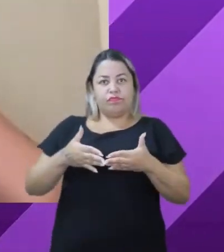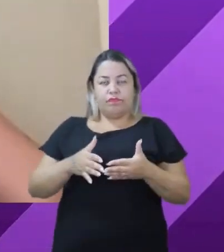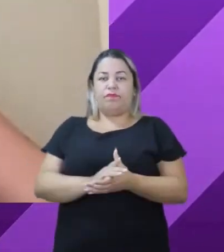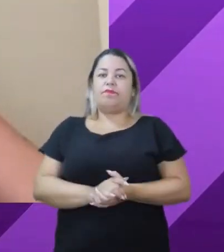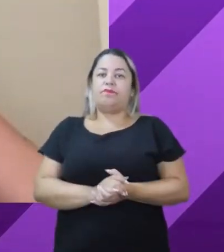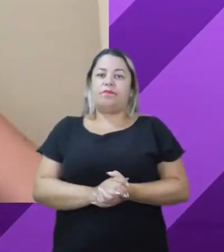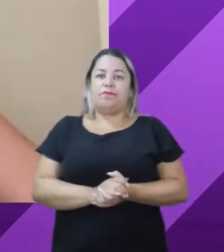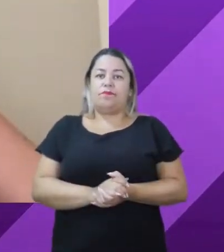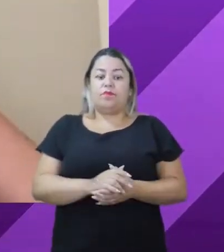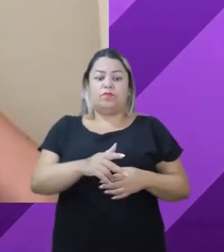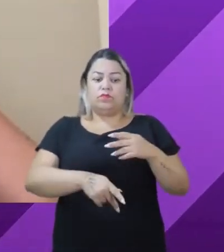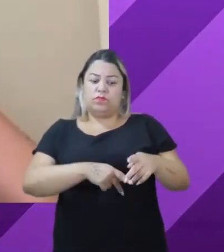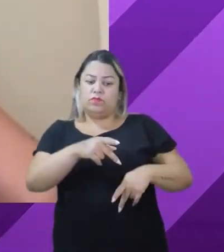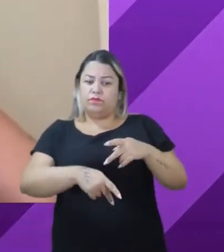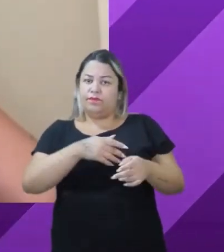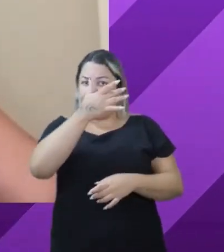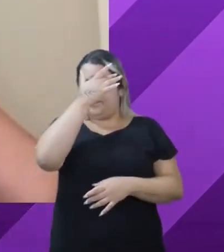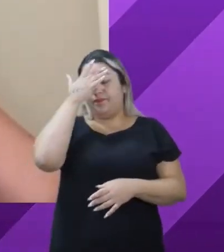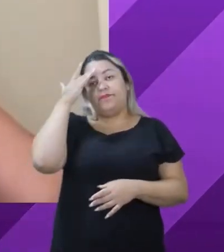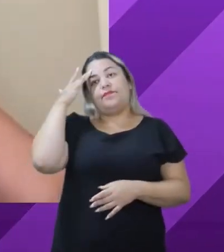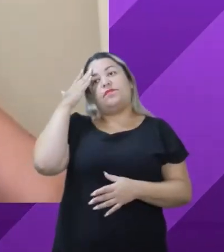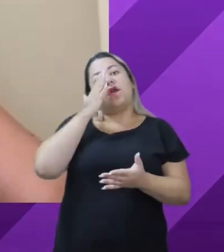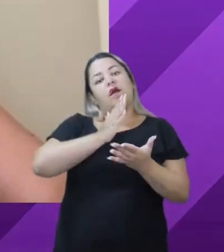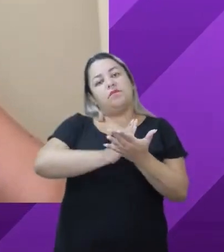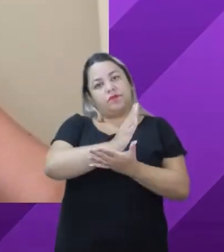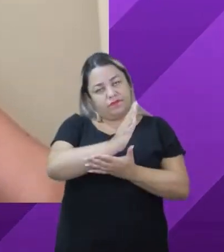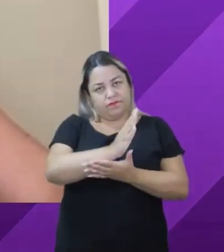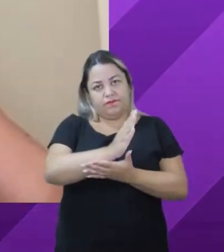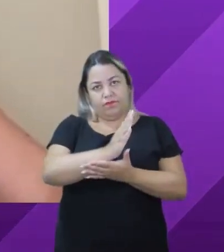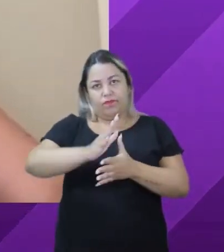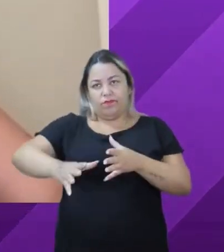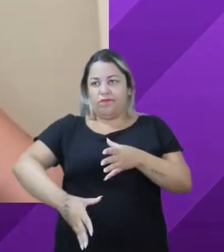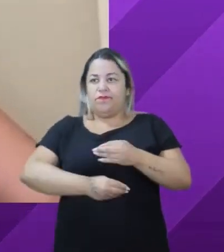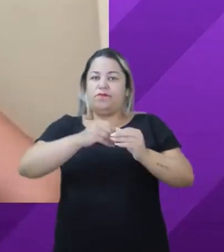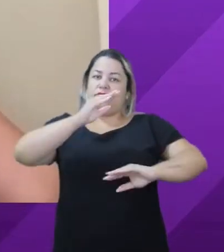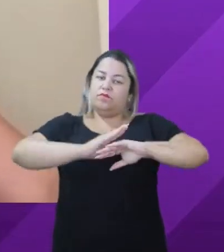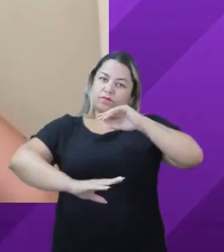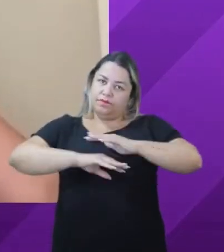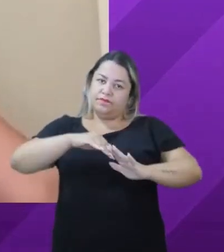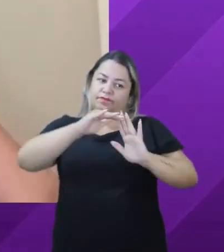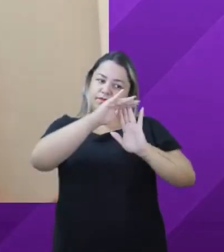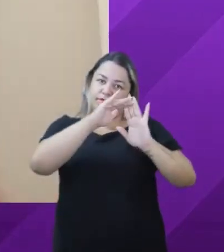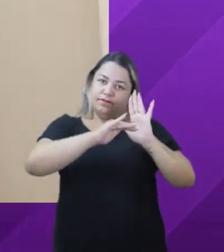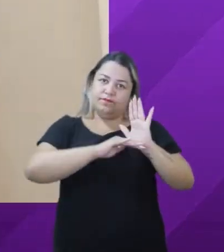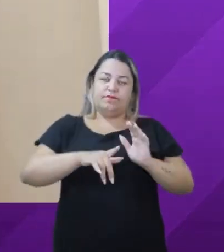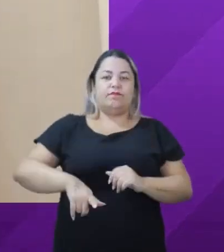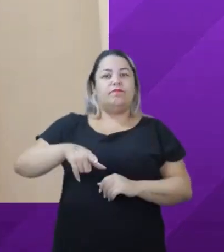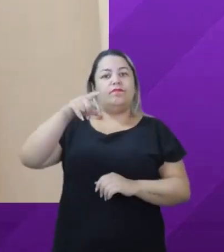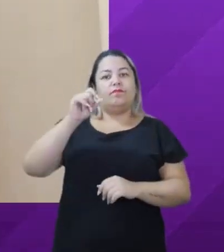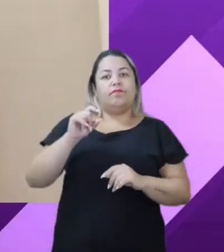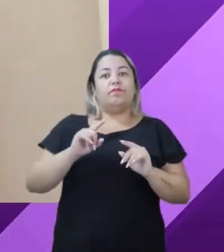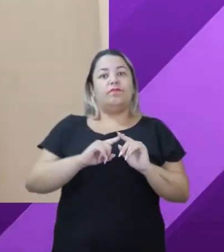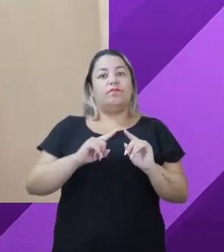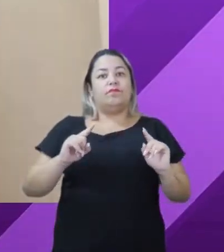né, enfim, do povo, e aprove, né, e coloque em prática esse programa que foi eleito nas urnas,